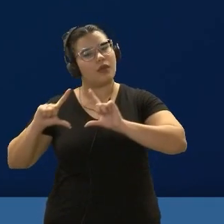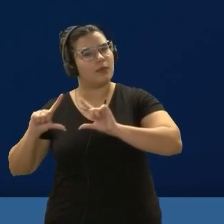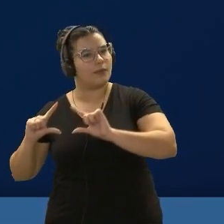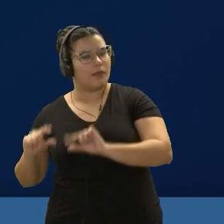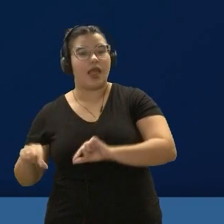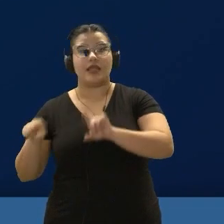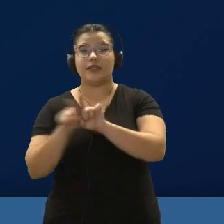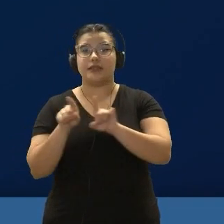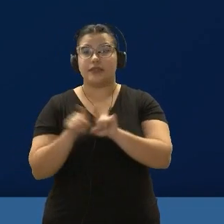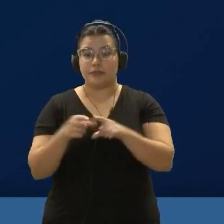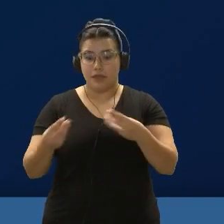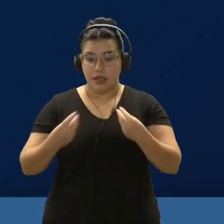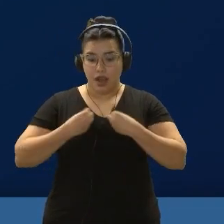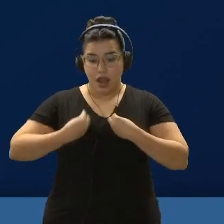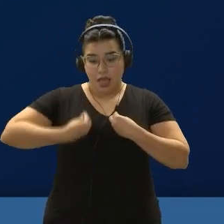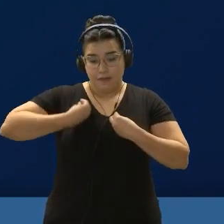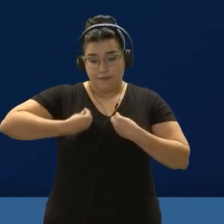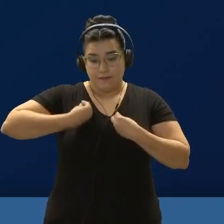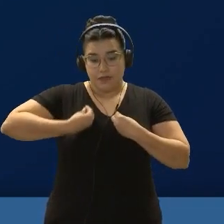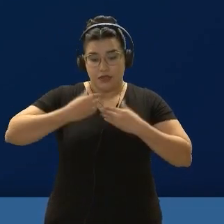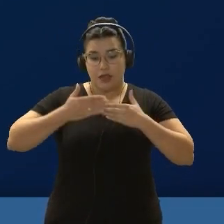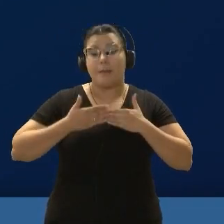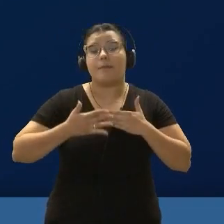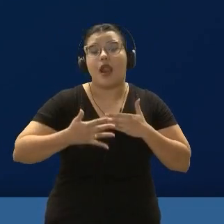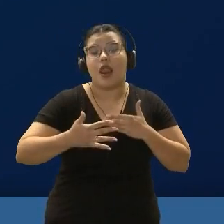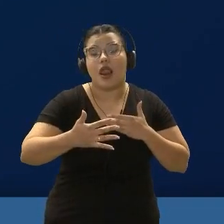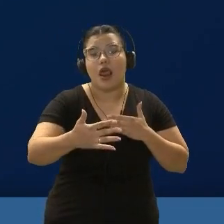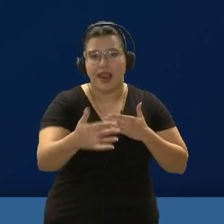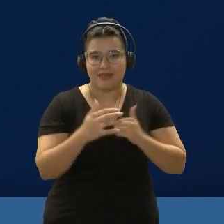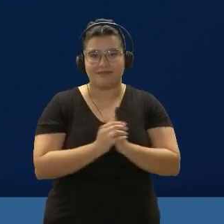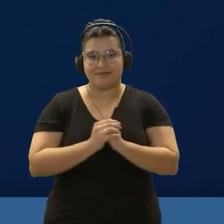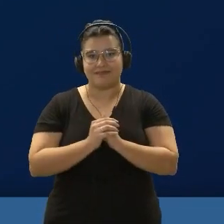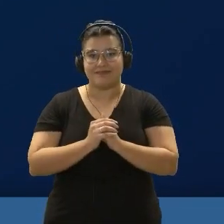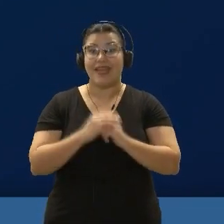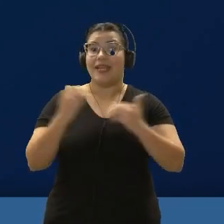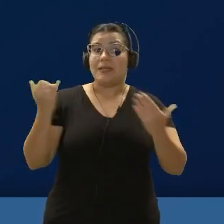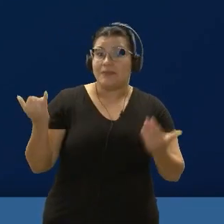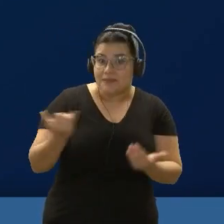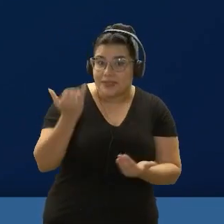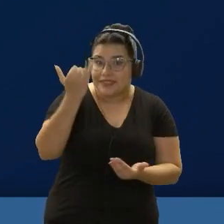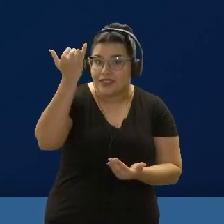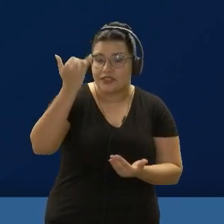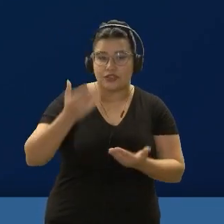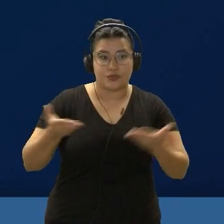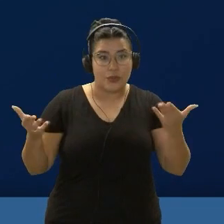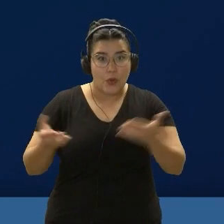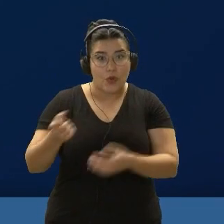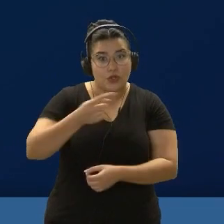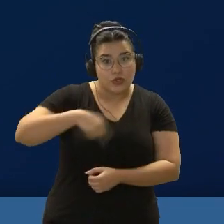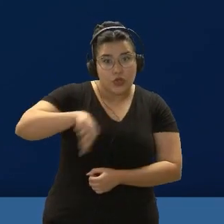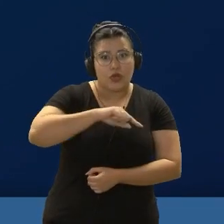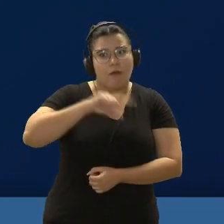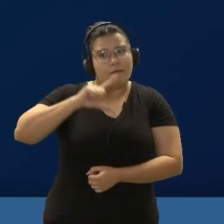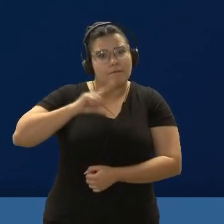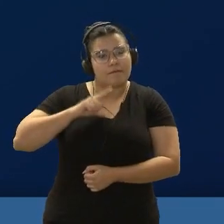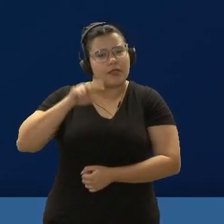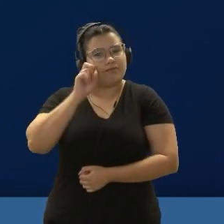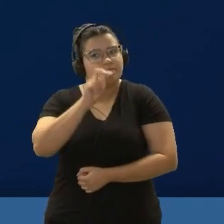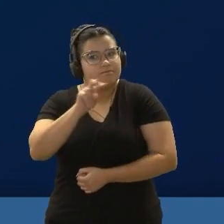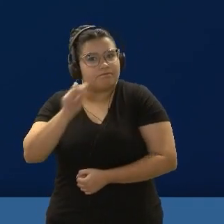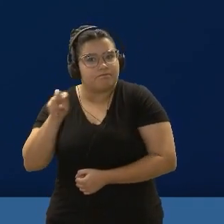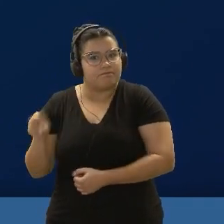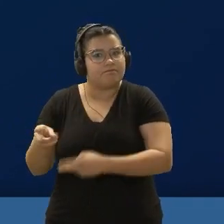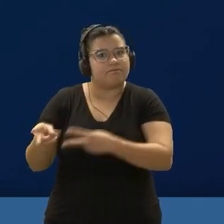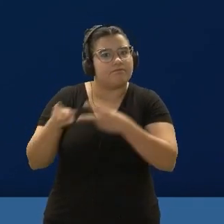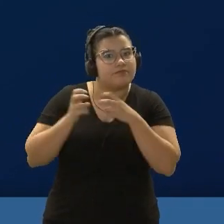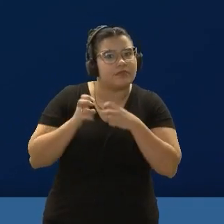aumenta a expectativa de vida. E é importante, e nós temos hoje muito essa visão, de